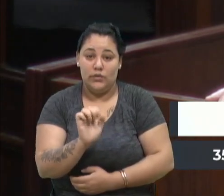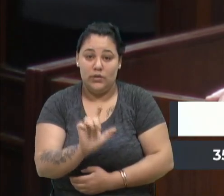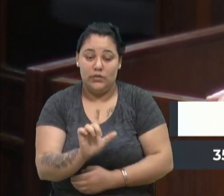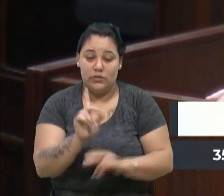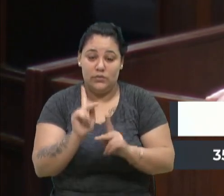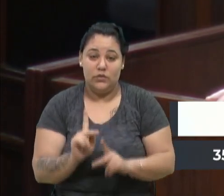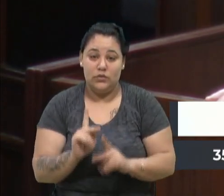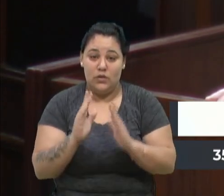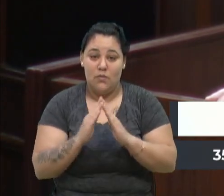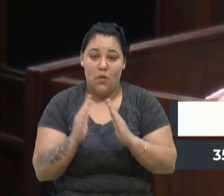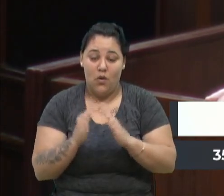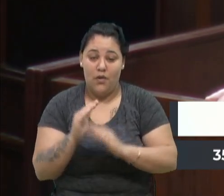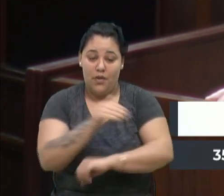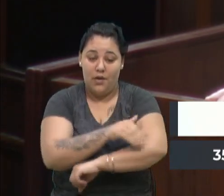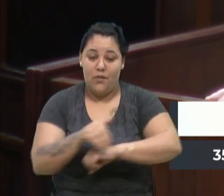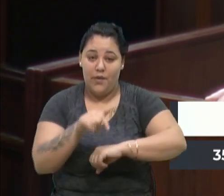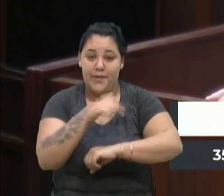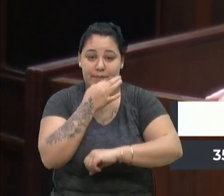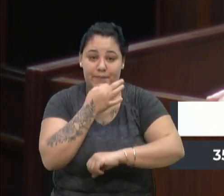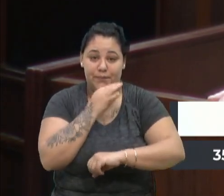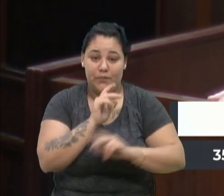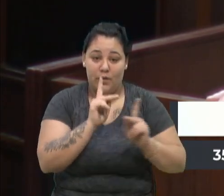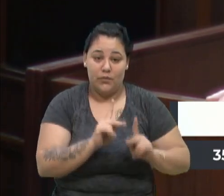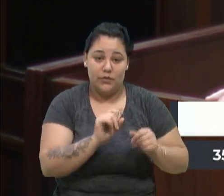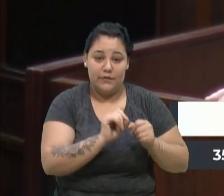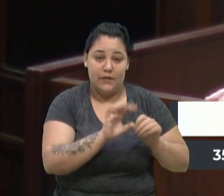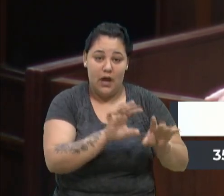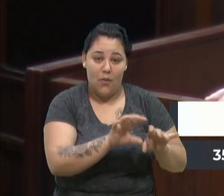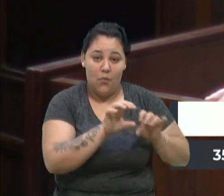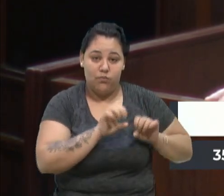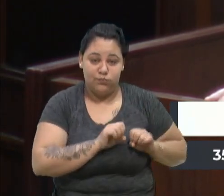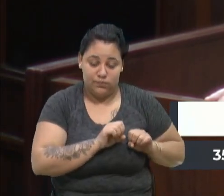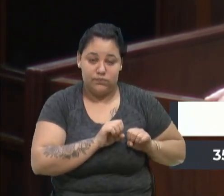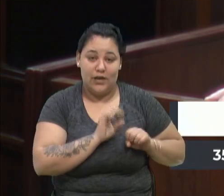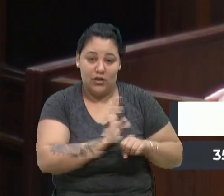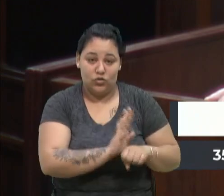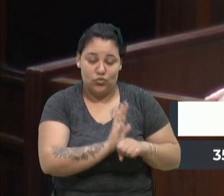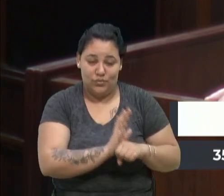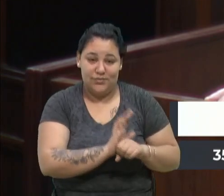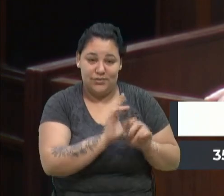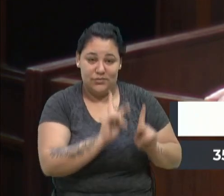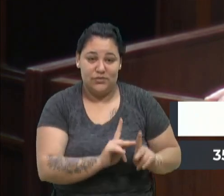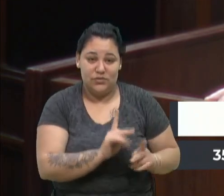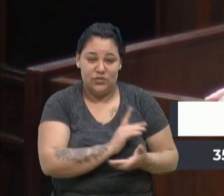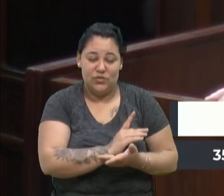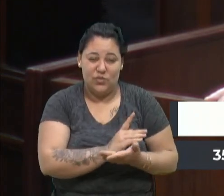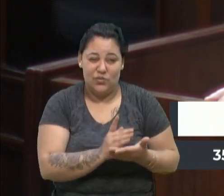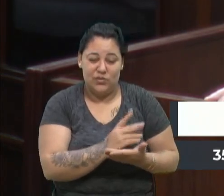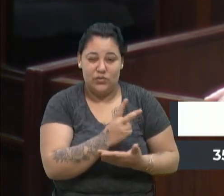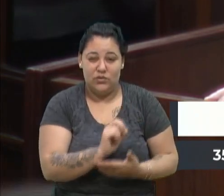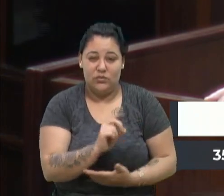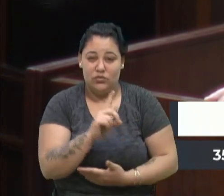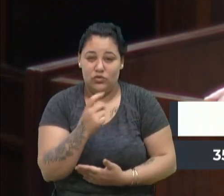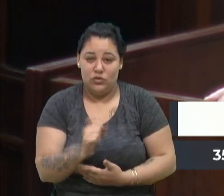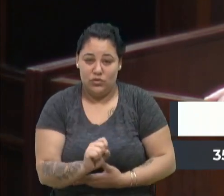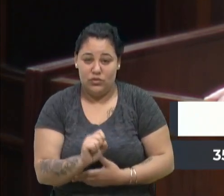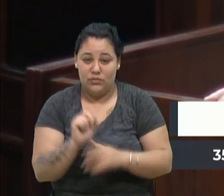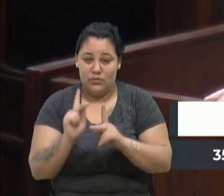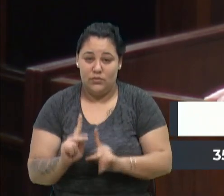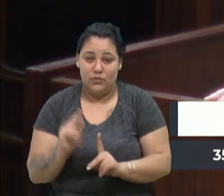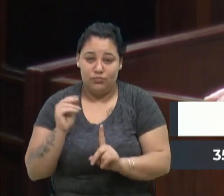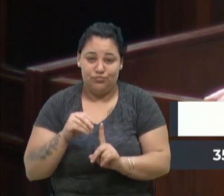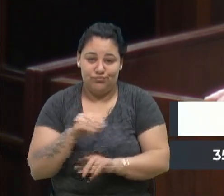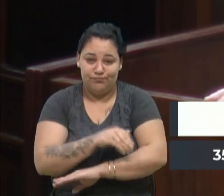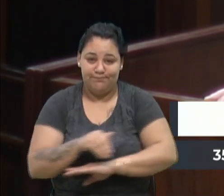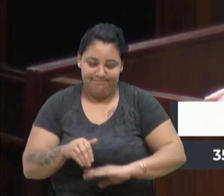Sul, uma pessoa que faz esse acolhimento, vereador Alberto, desde 2018 para as pessoas em situação de